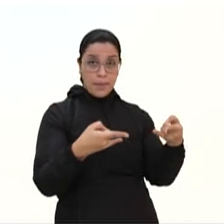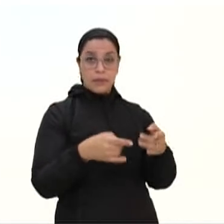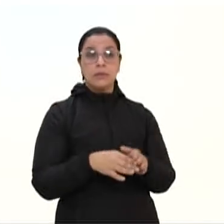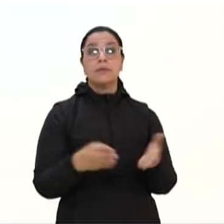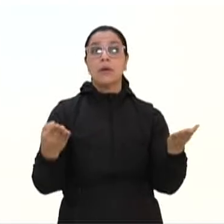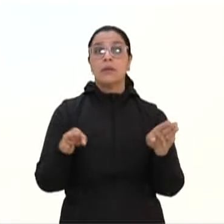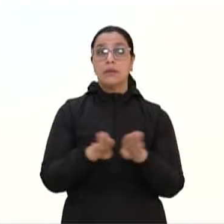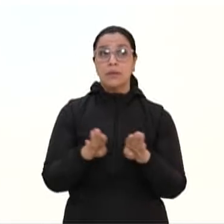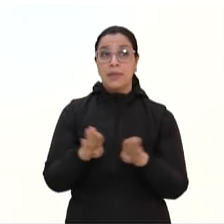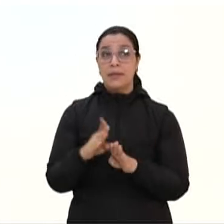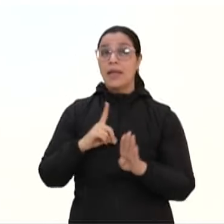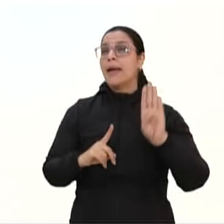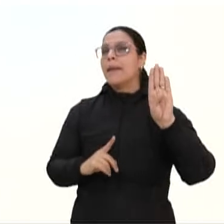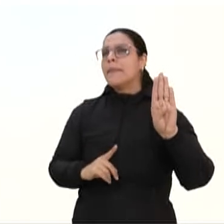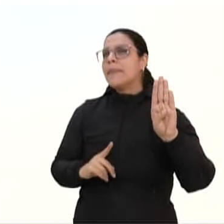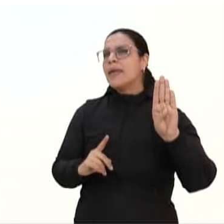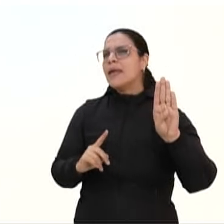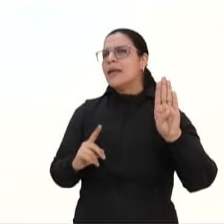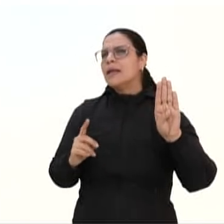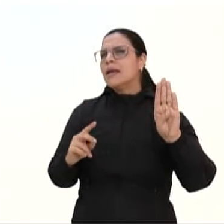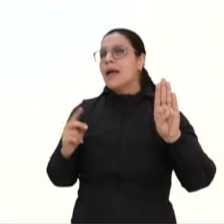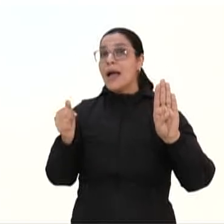Conferindo a nossa resposta.